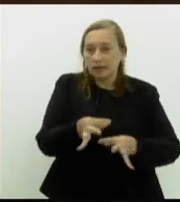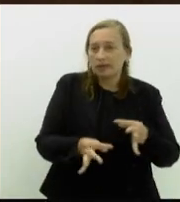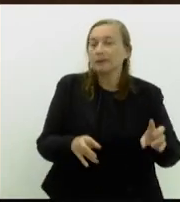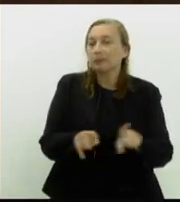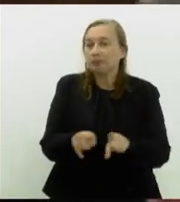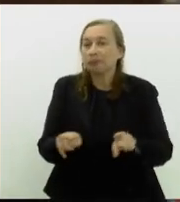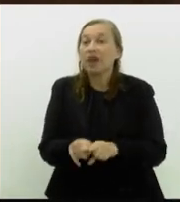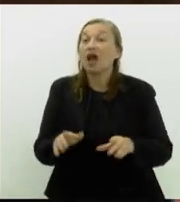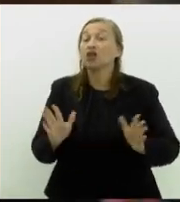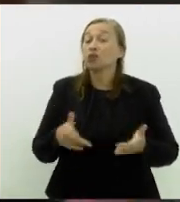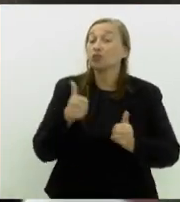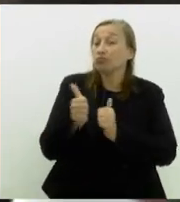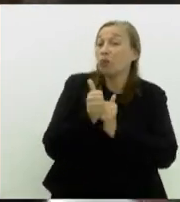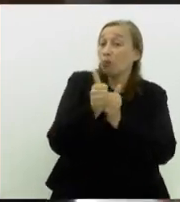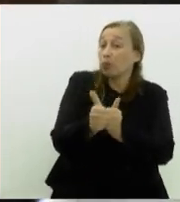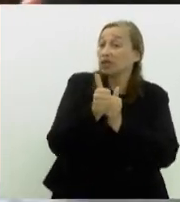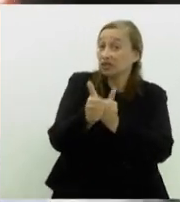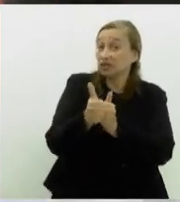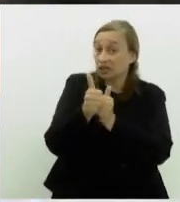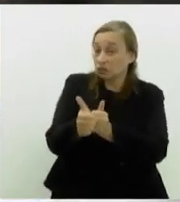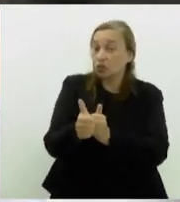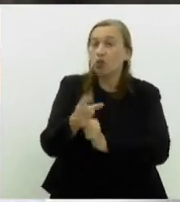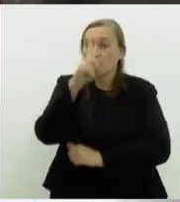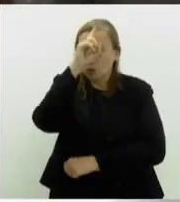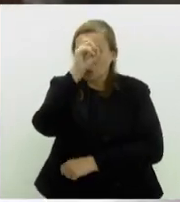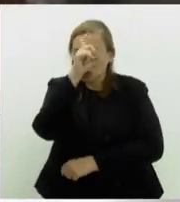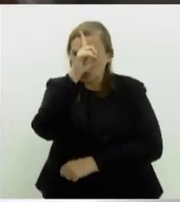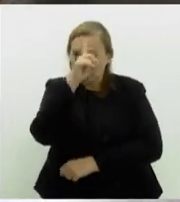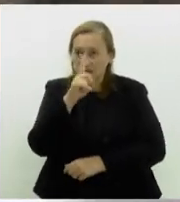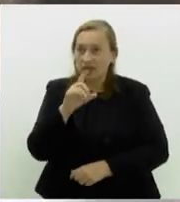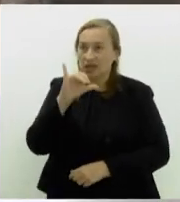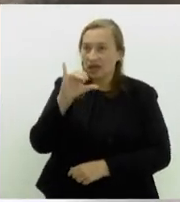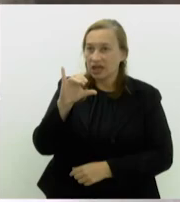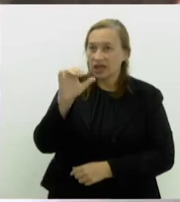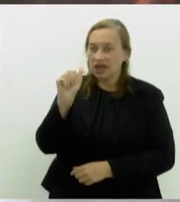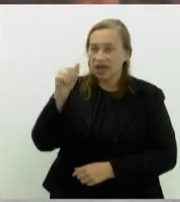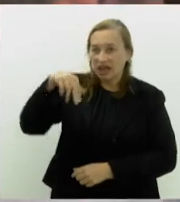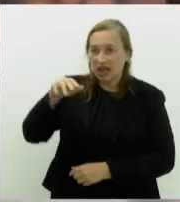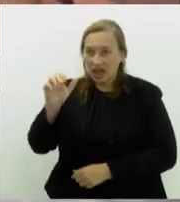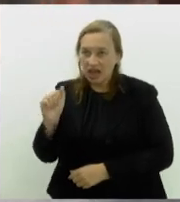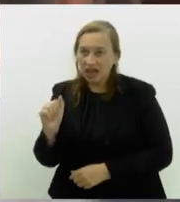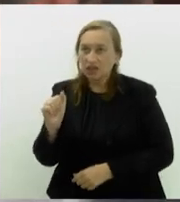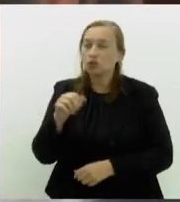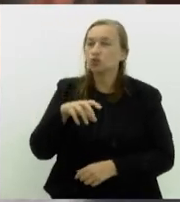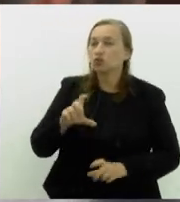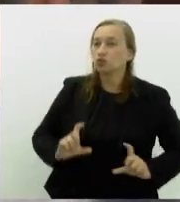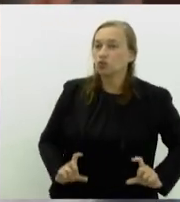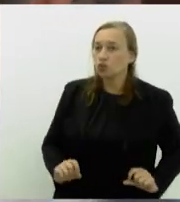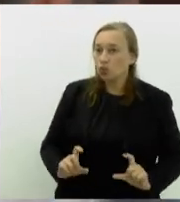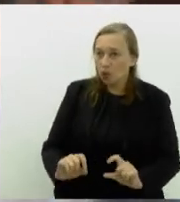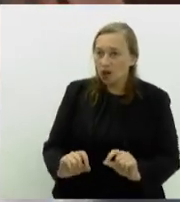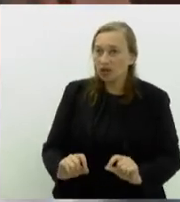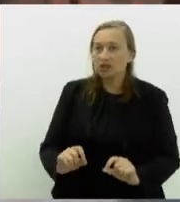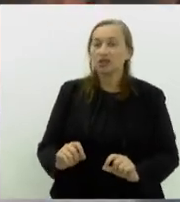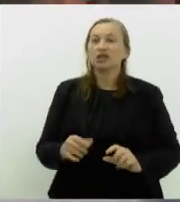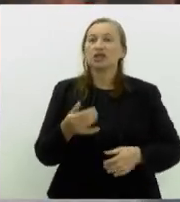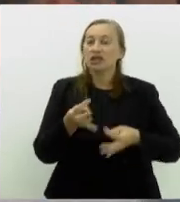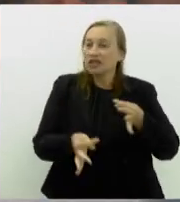gente acompanha muito o hospital, o INCA do câncer, que trata, em